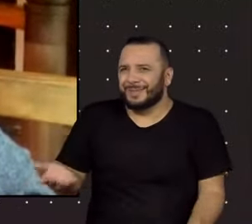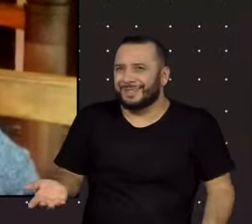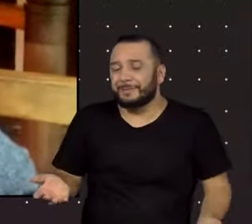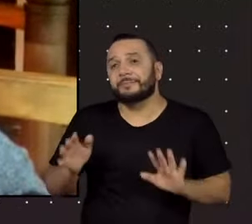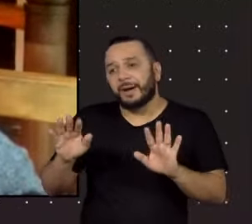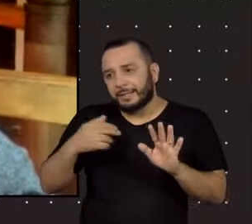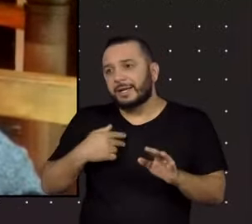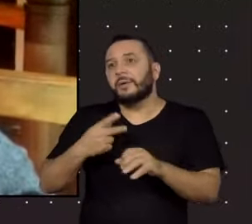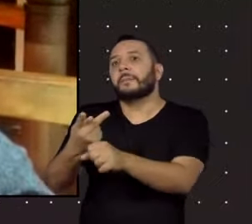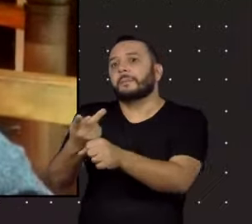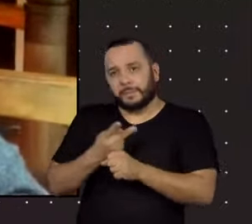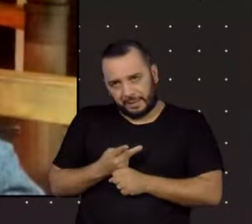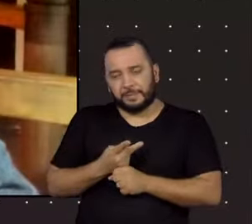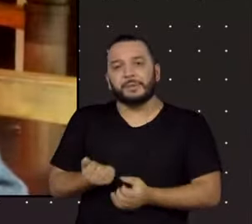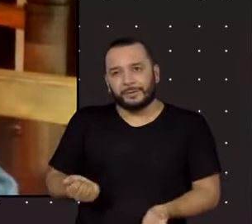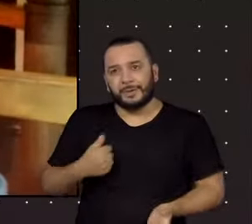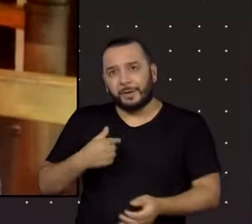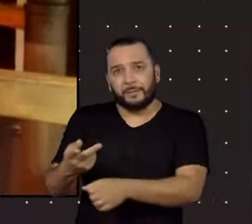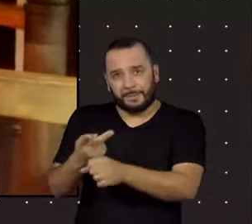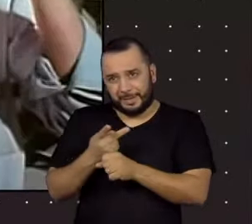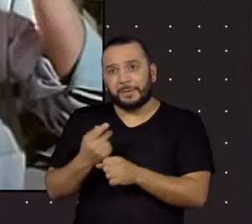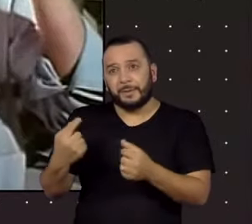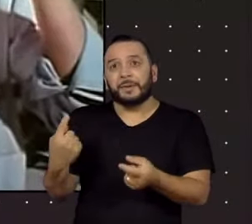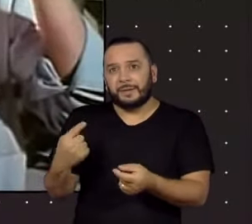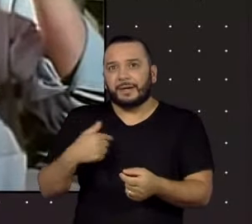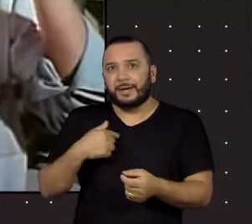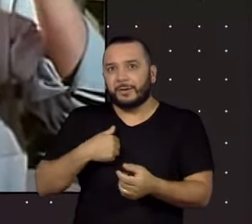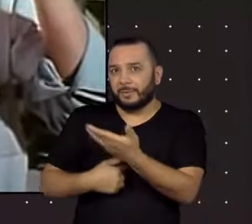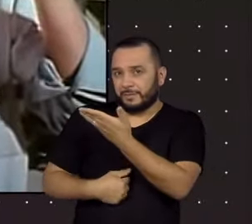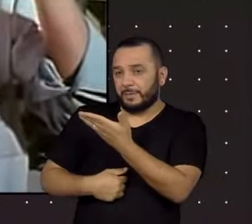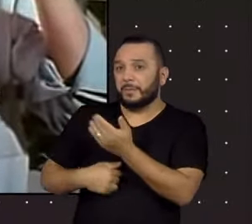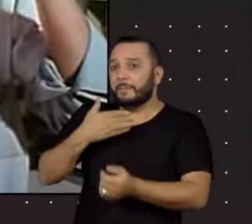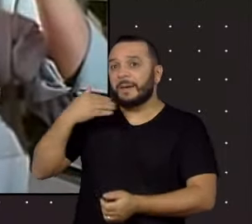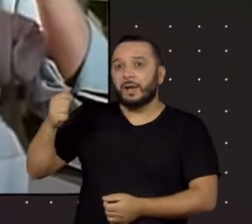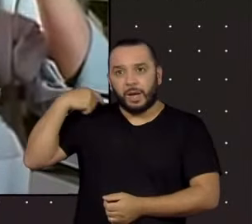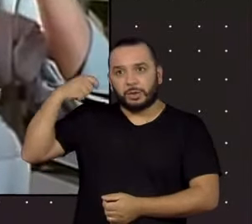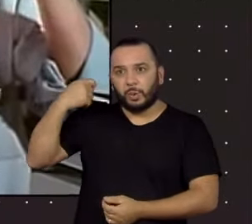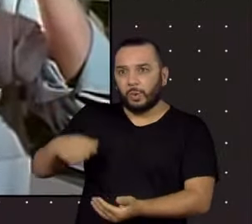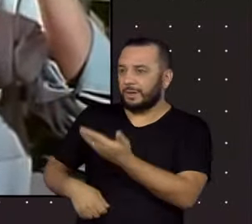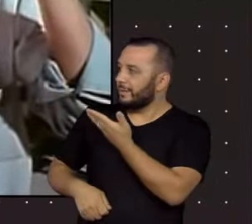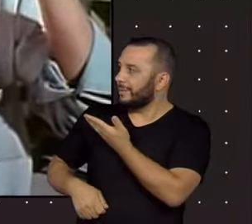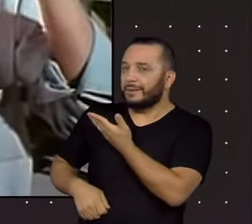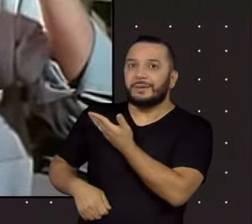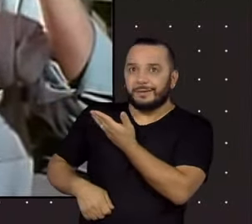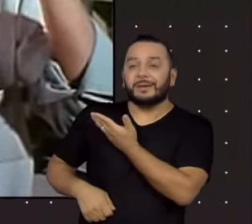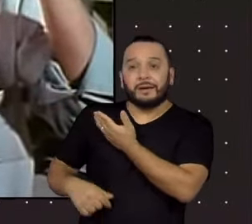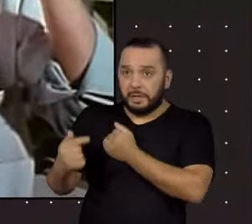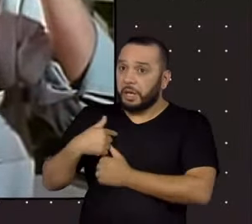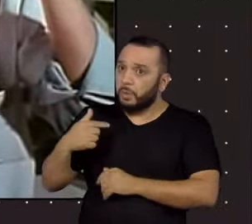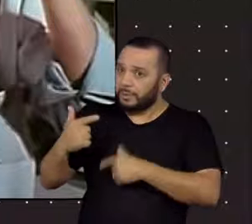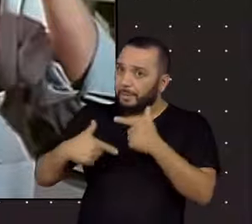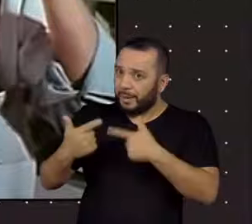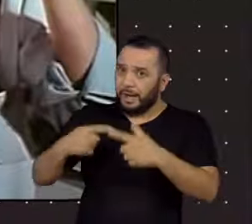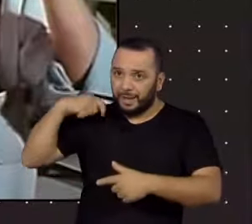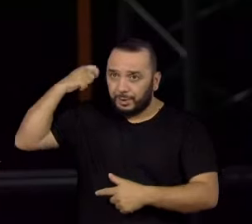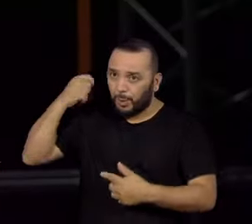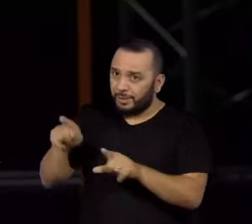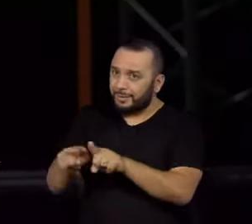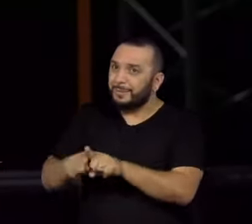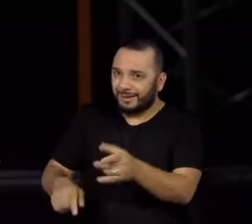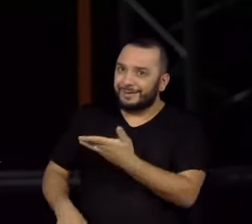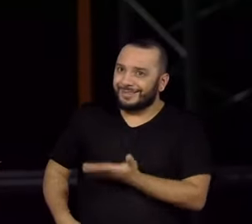uma participação como ator, né, no filme. Né? Tá pendurado aqui na parede, um diploma assinado pelo Rubem Biafra, que é a maior autoridade de